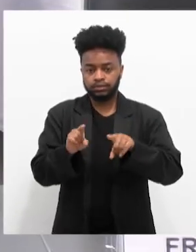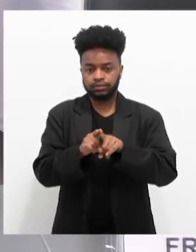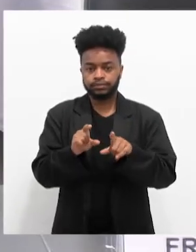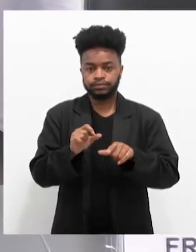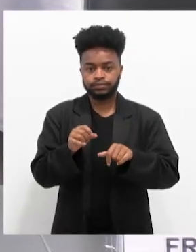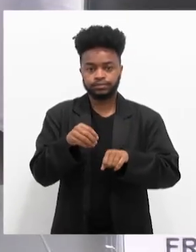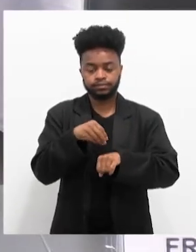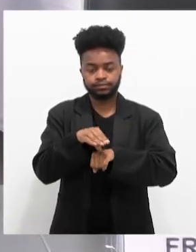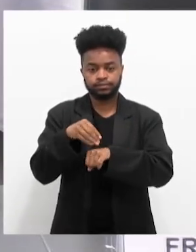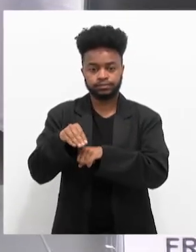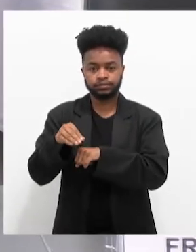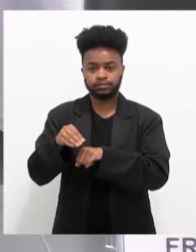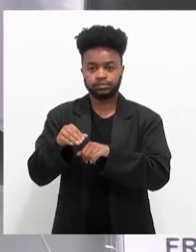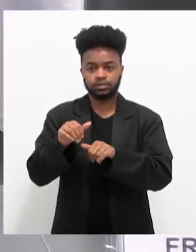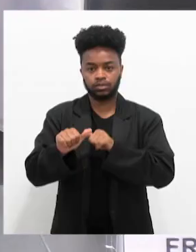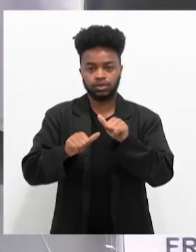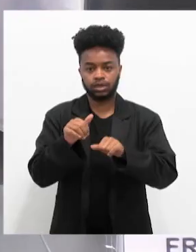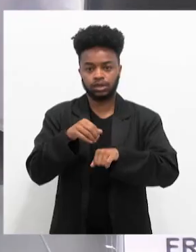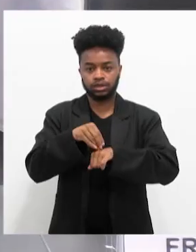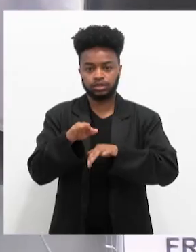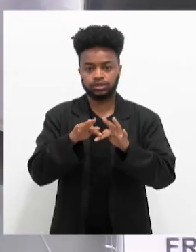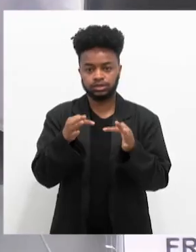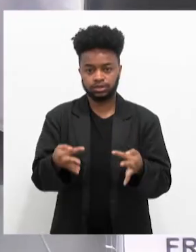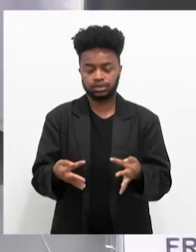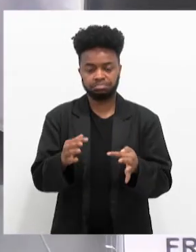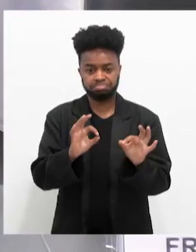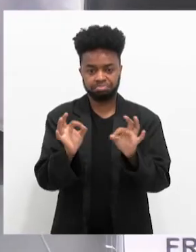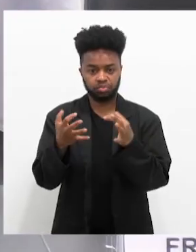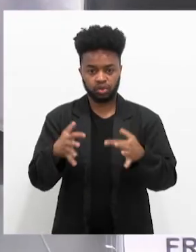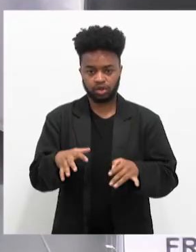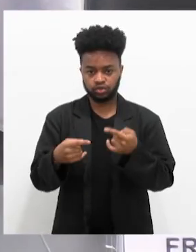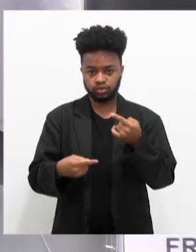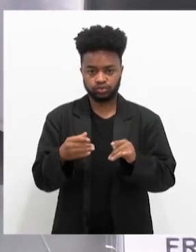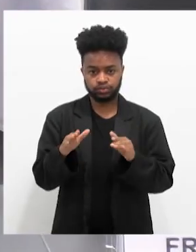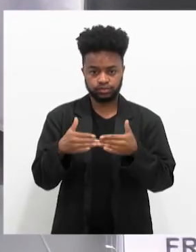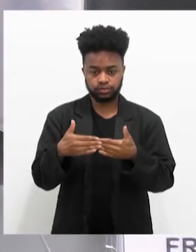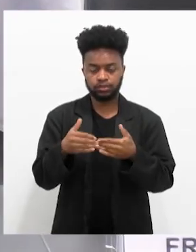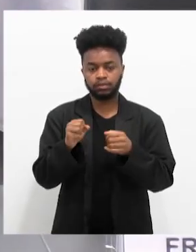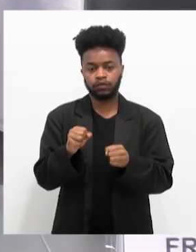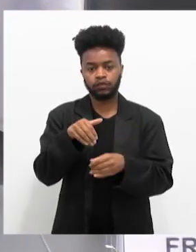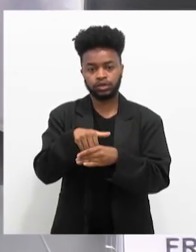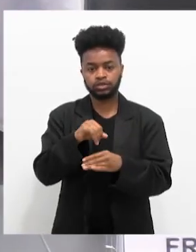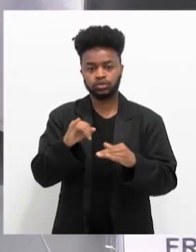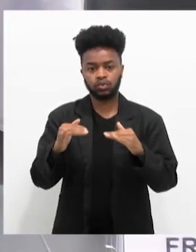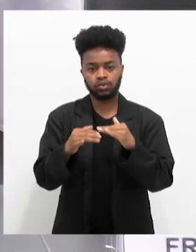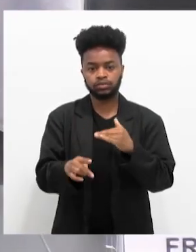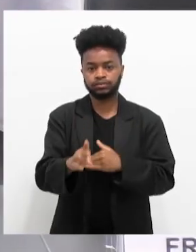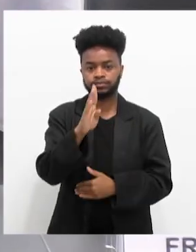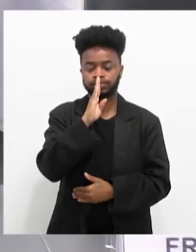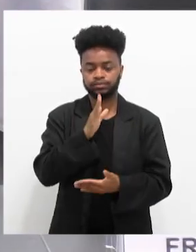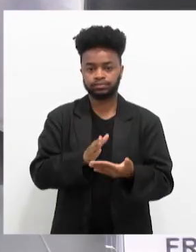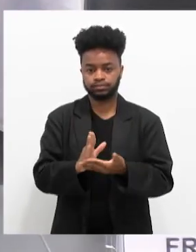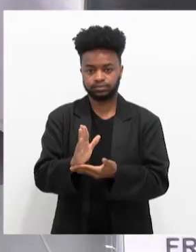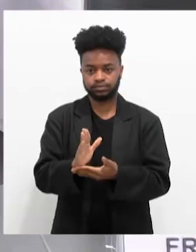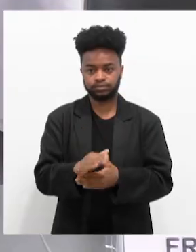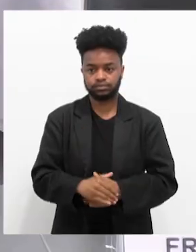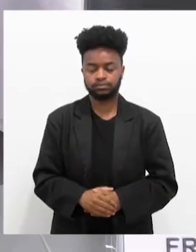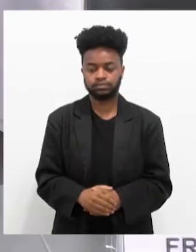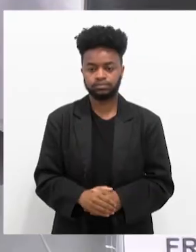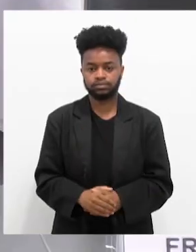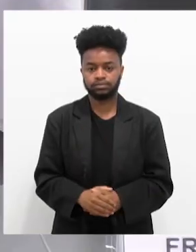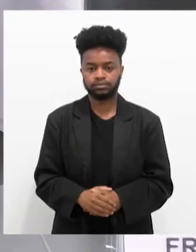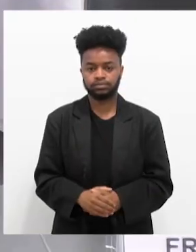simples. Não havendo quem queira discutir, encerrada a discussão, em votação, os senhores que aprovam permaneçam como estão, aprovado por